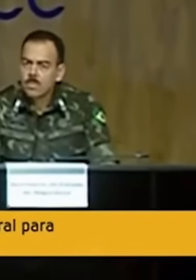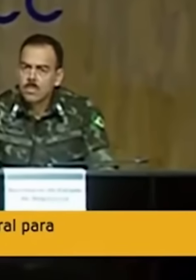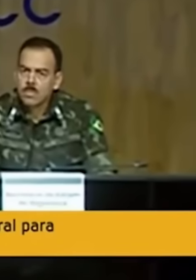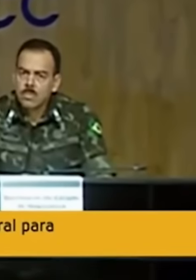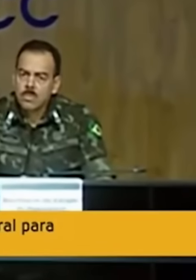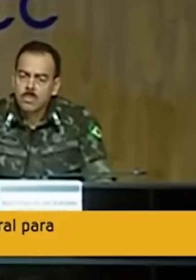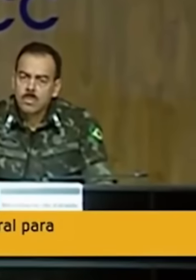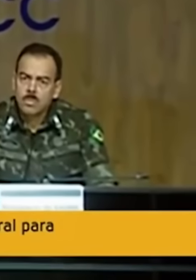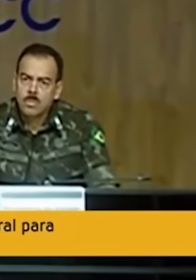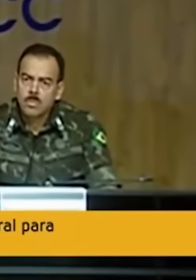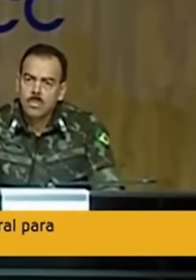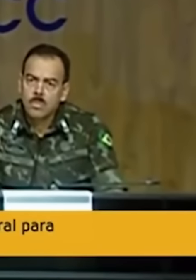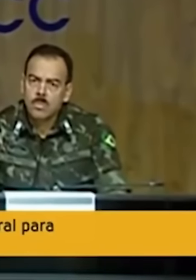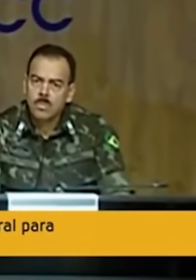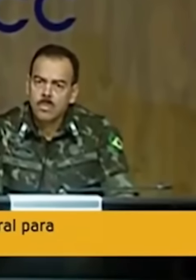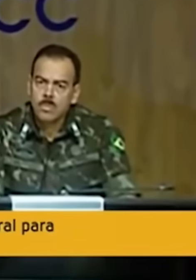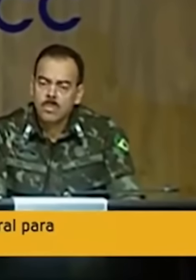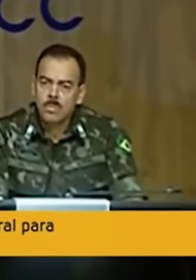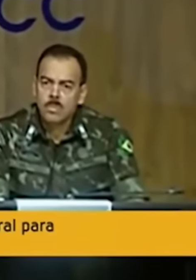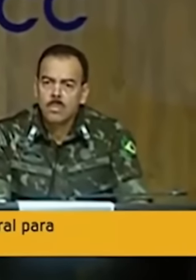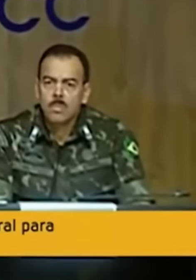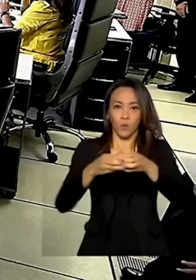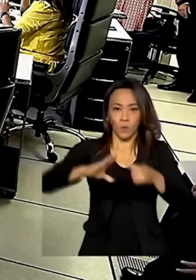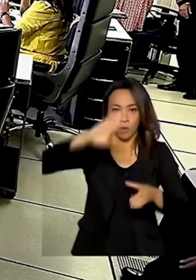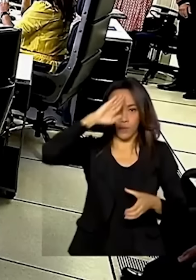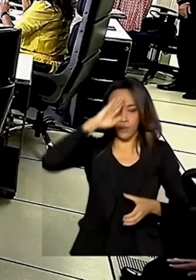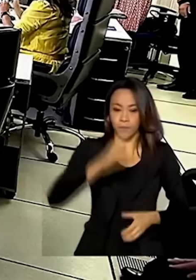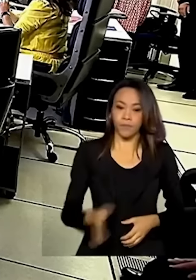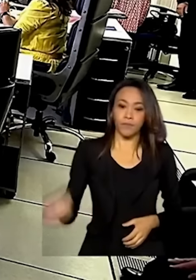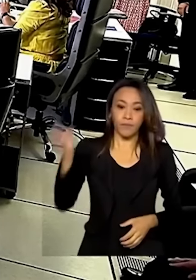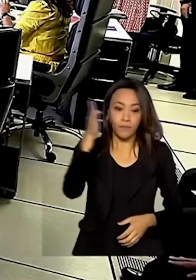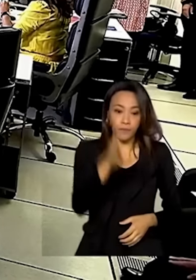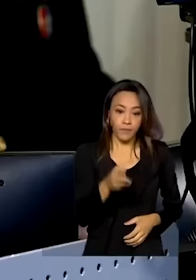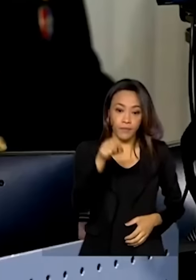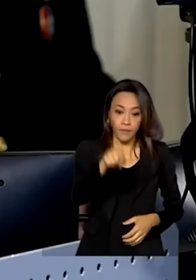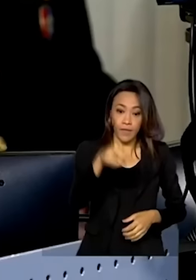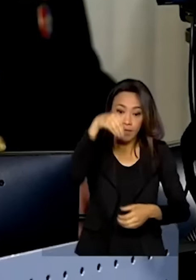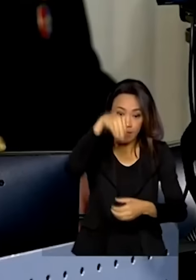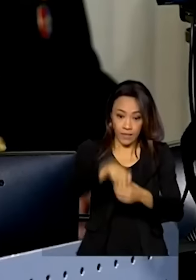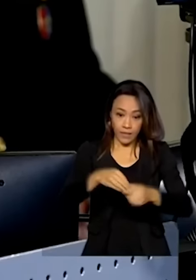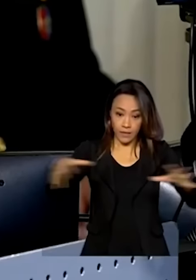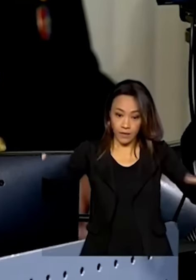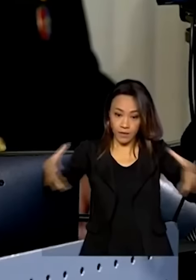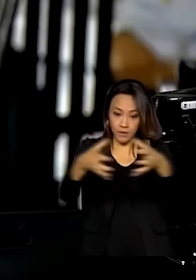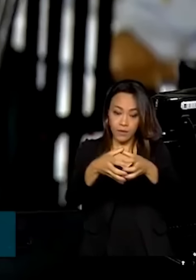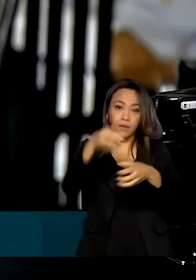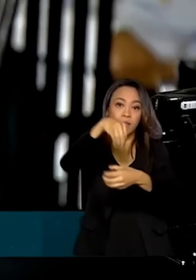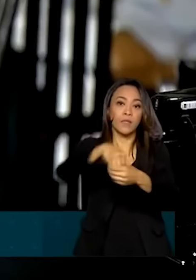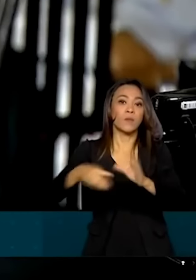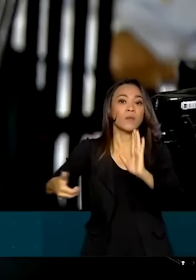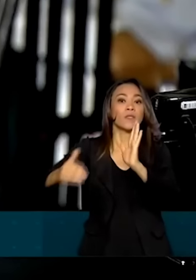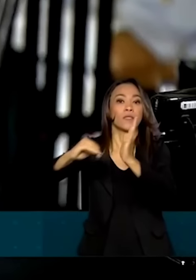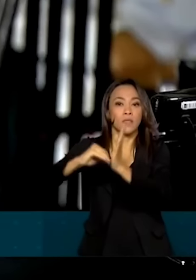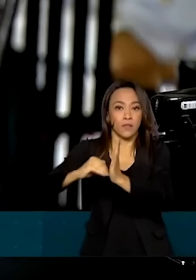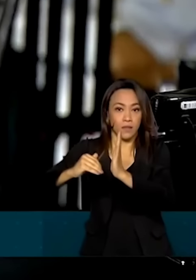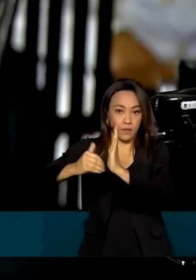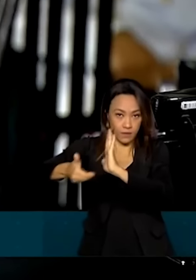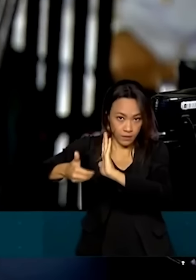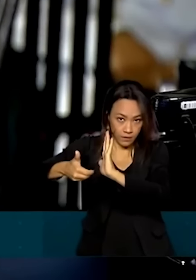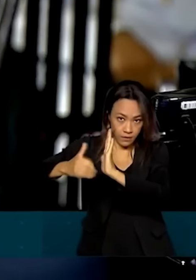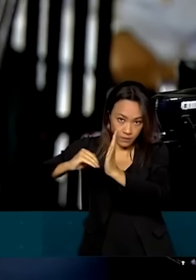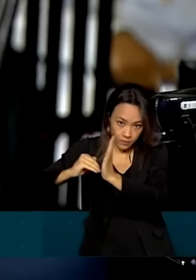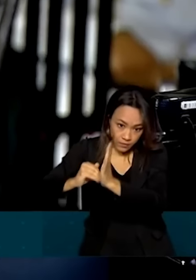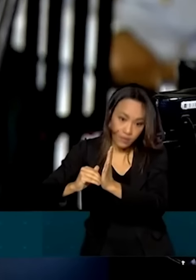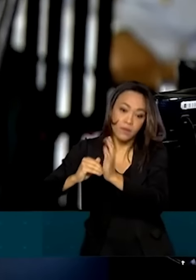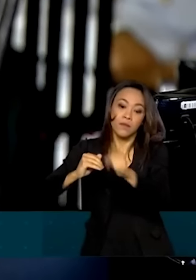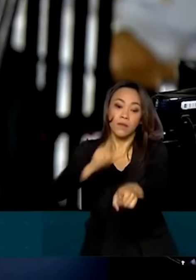Walter Braga Neto como os principais beneficiados por uma eventual ruptura institucional aliados dos 2 militares afirmaram a